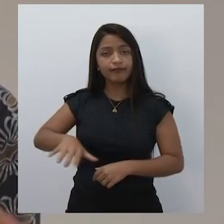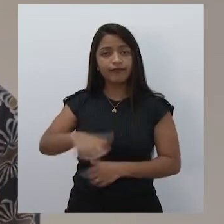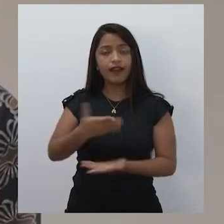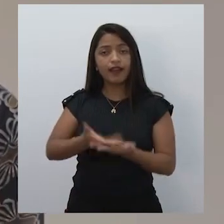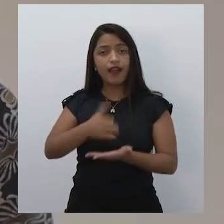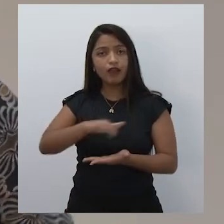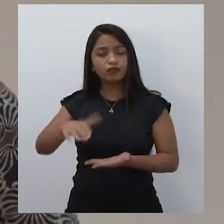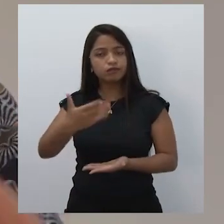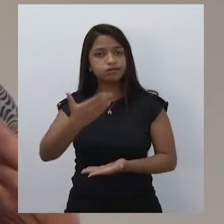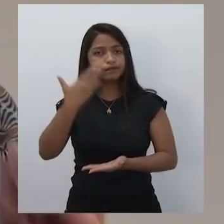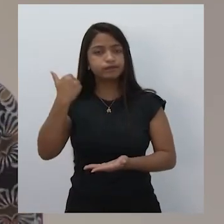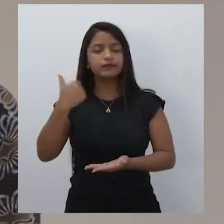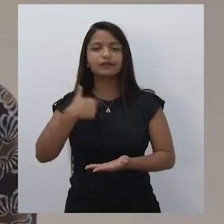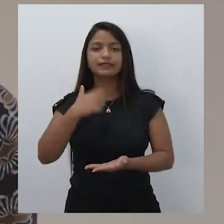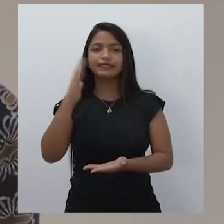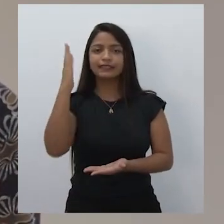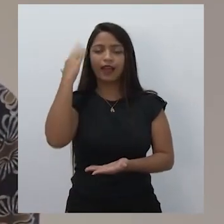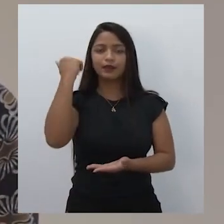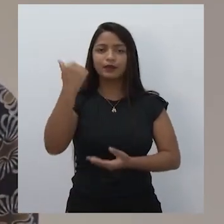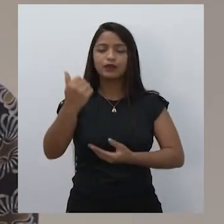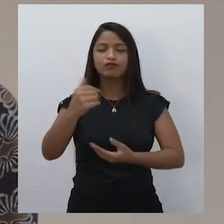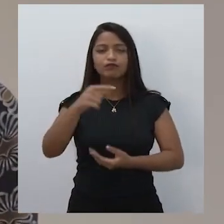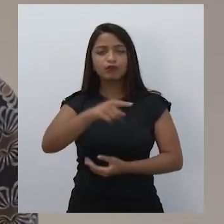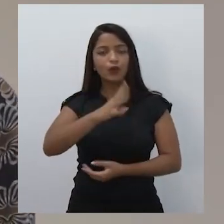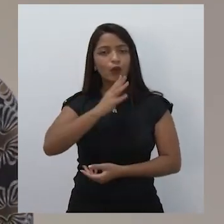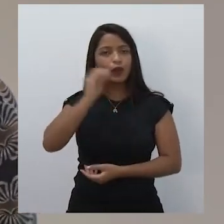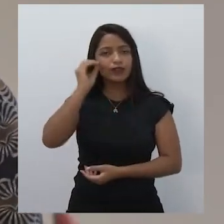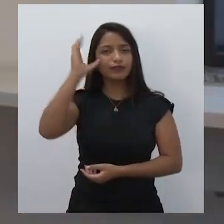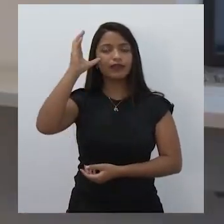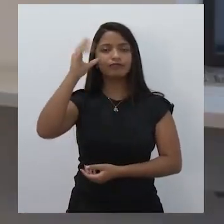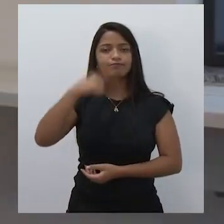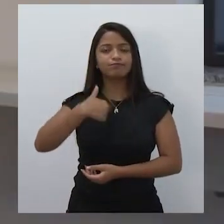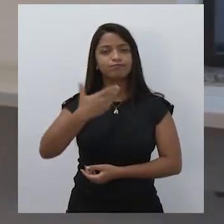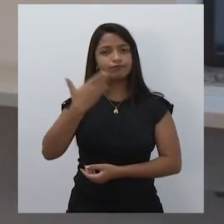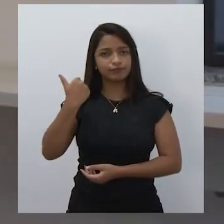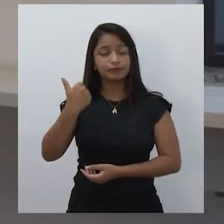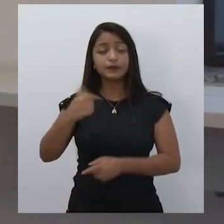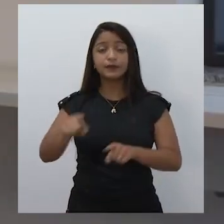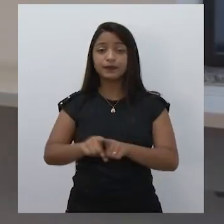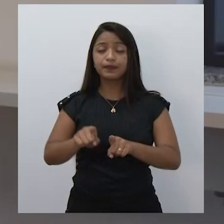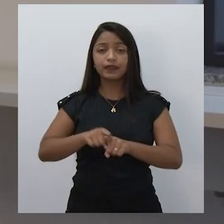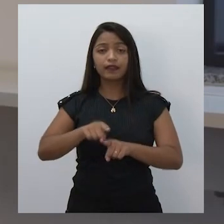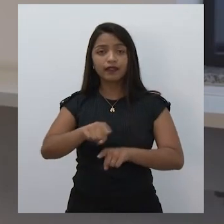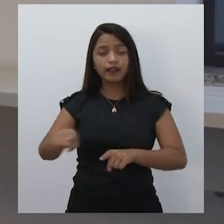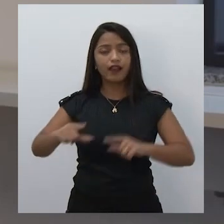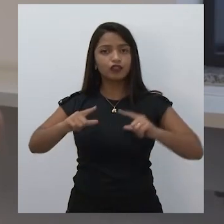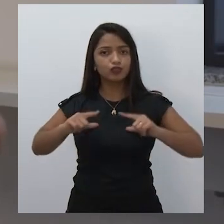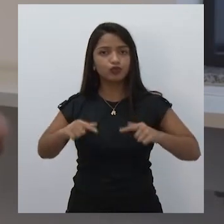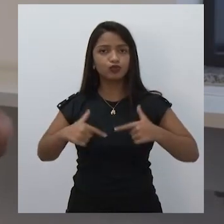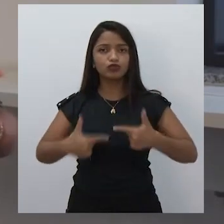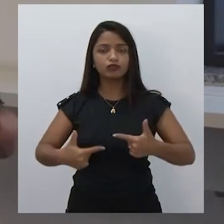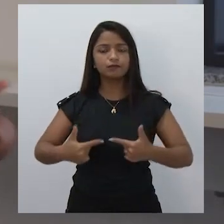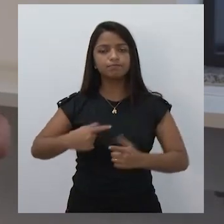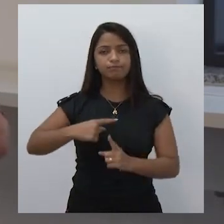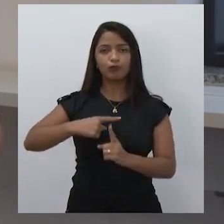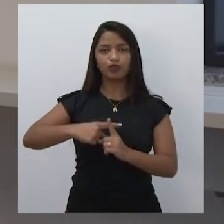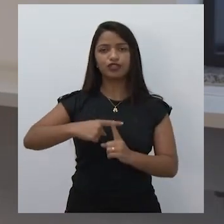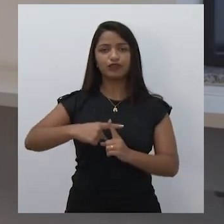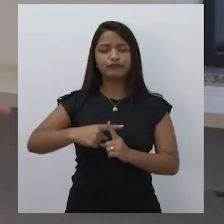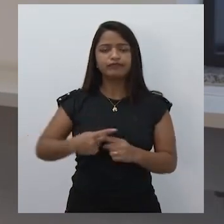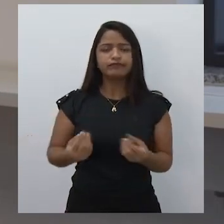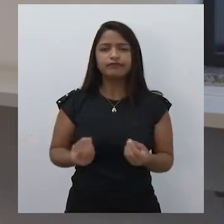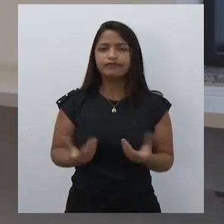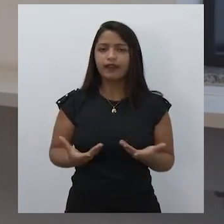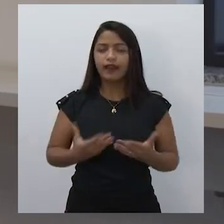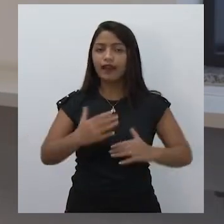ter habilidade para aplicar esses conhecimentos, mas também ter atitudes positivas para que essas habilidades,